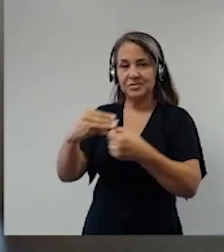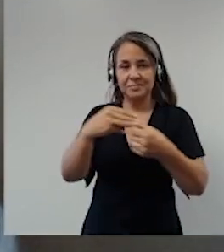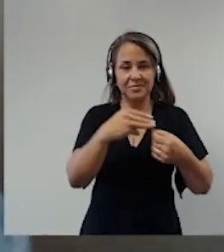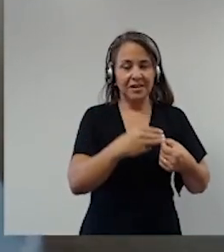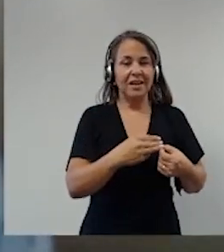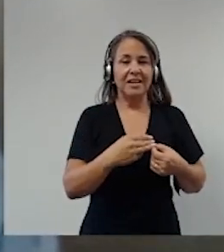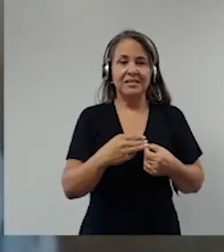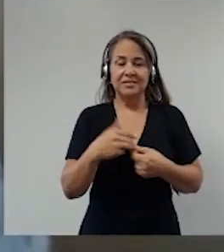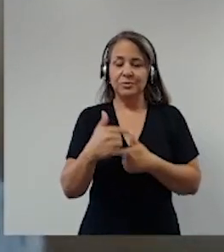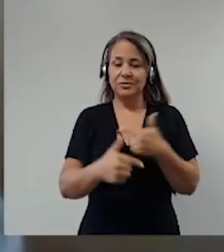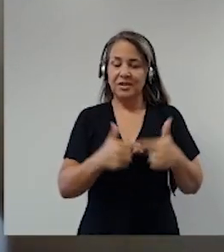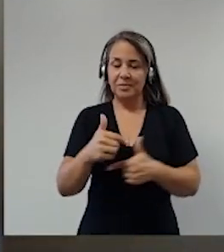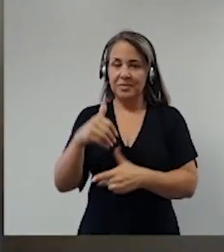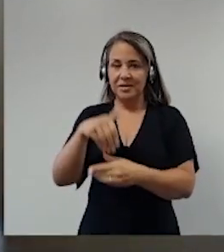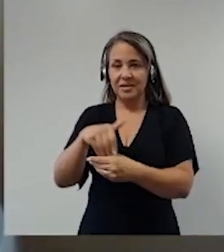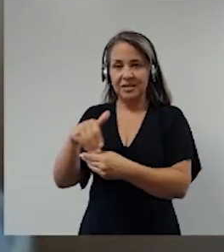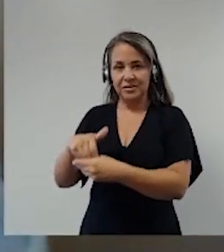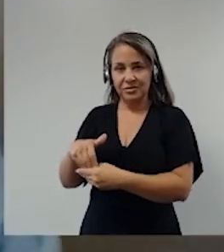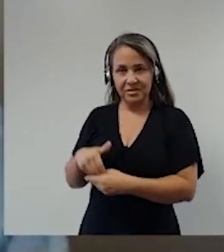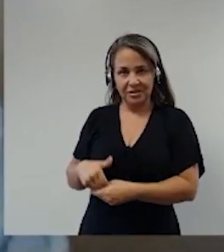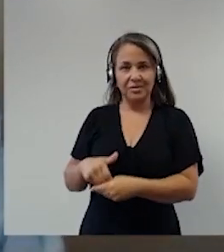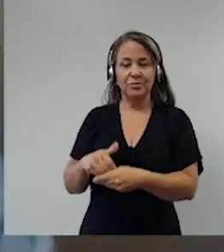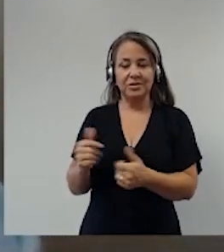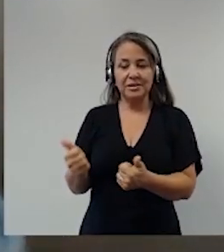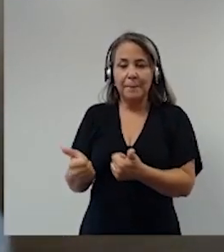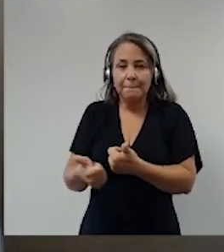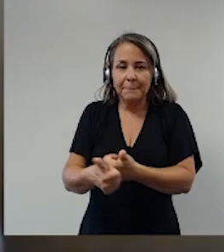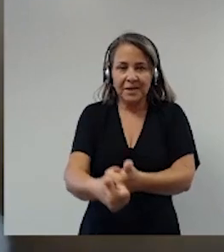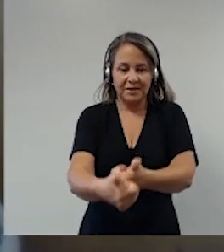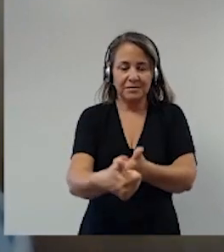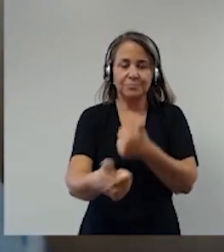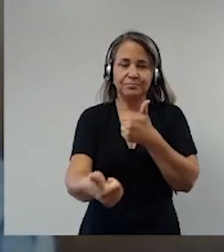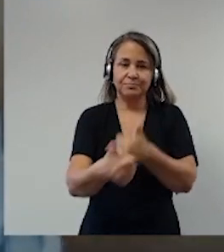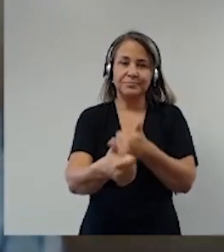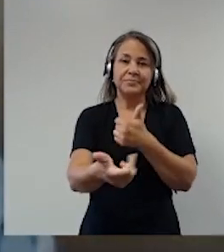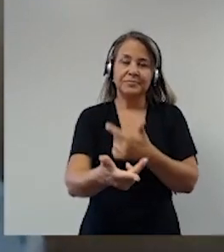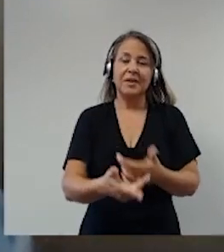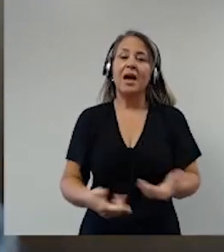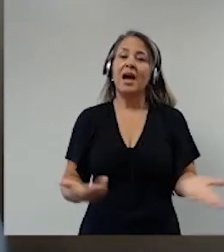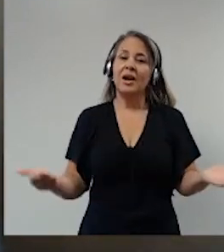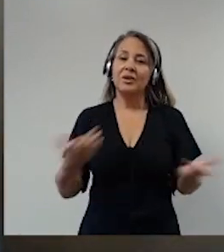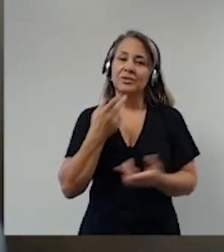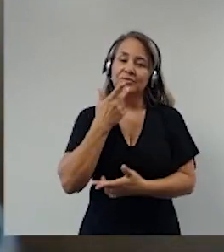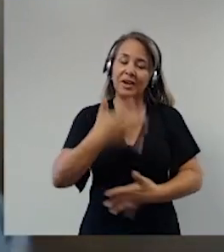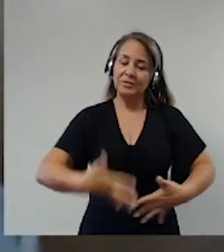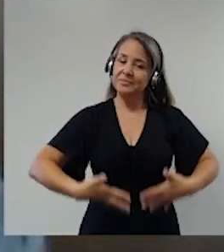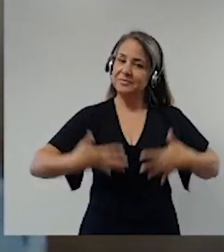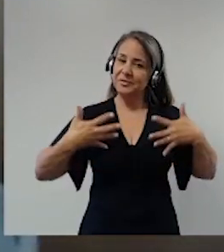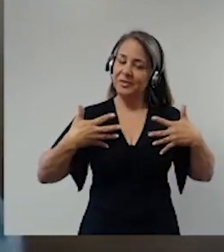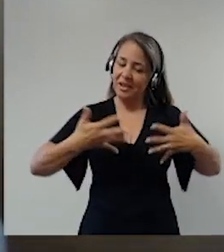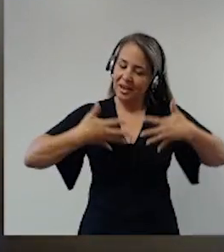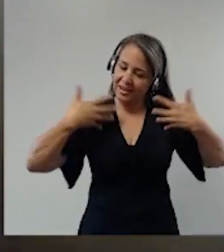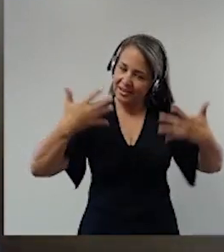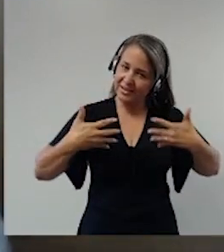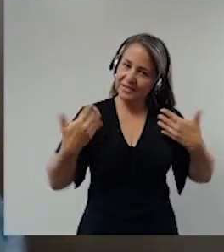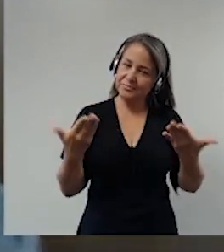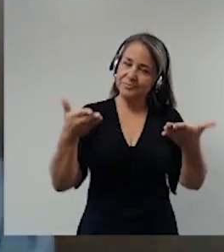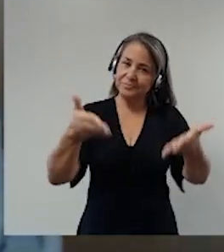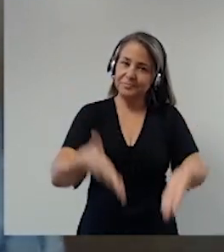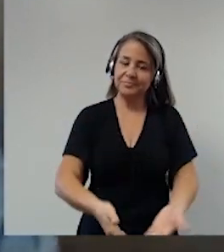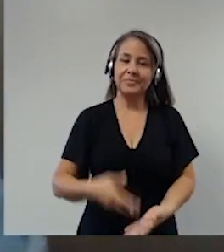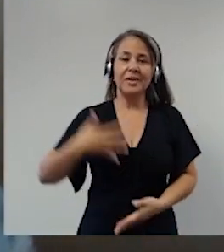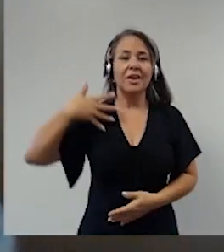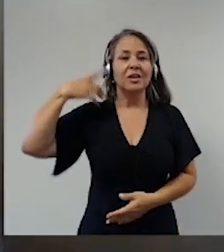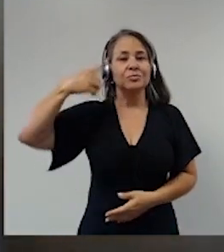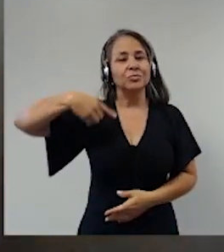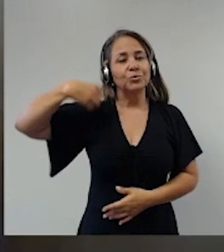processo eleitoral que se avizinha. Eu termino registrando a minha honra e prazer de participar de debates de